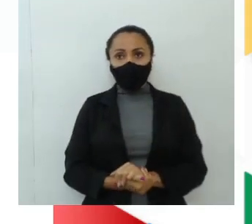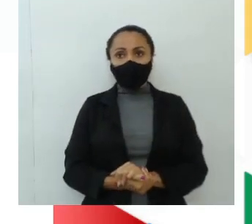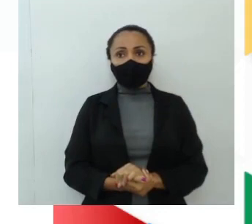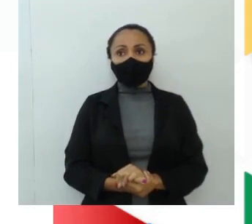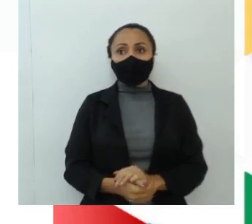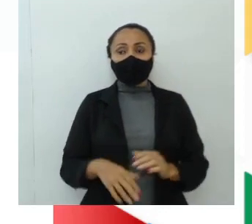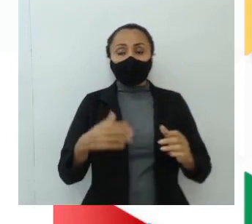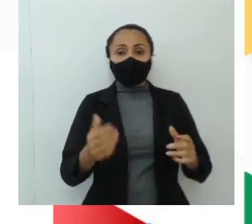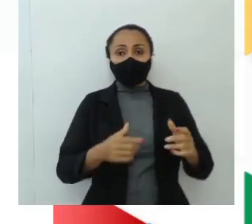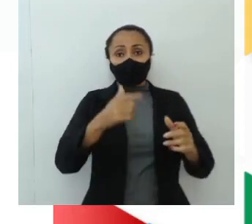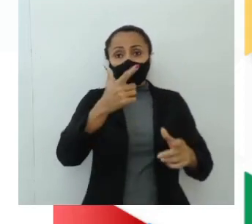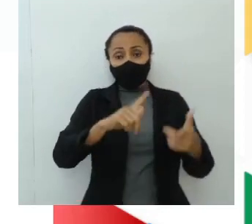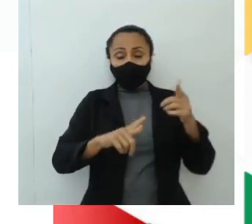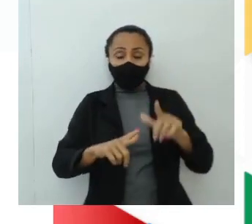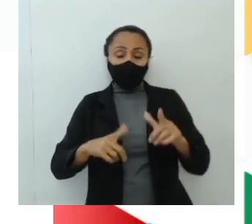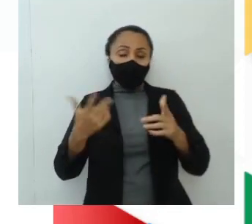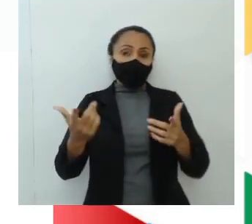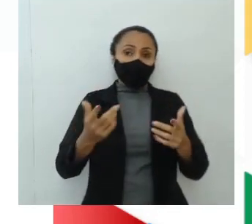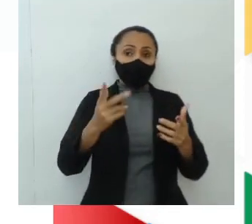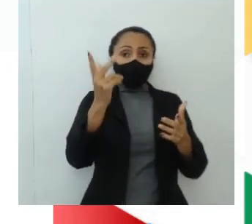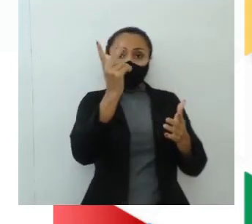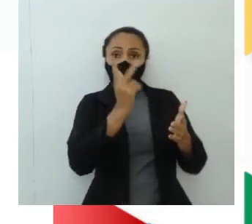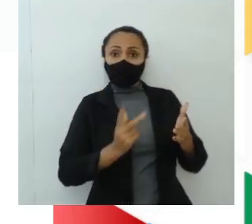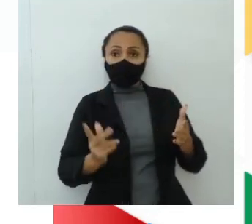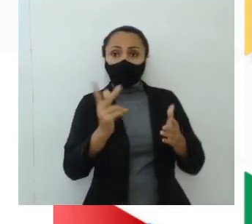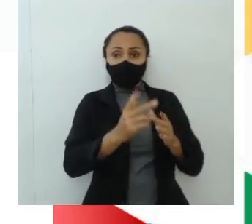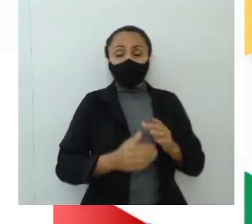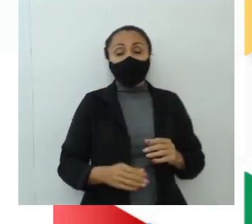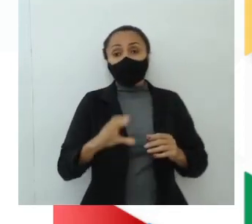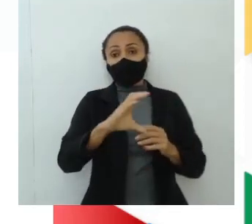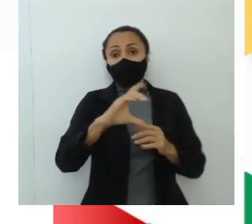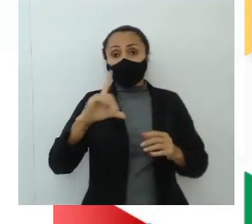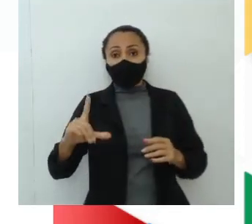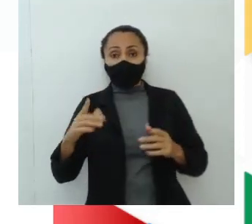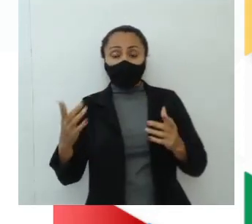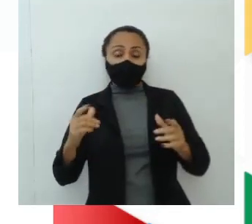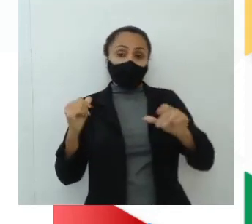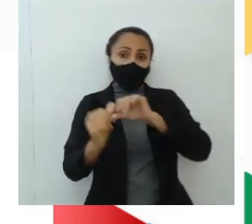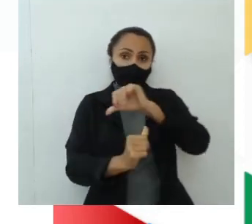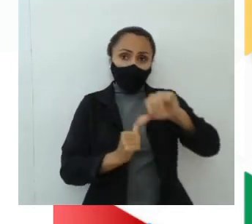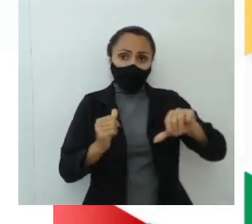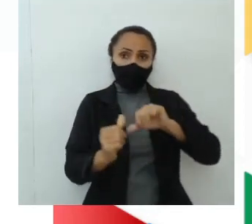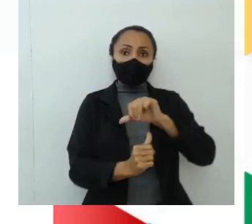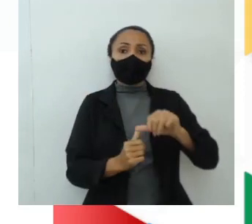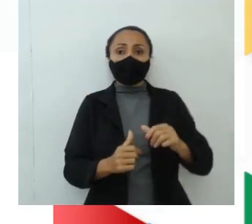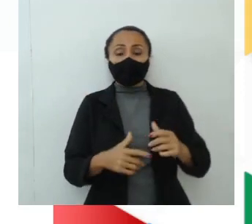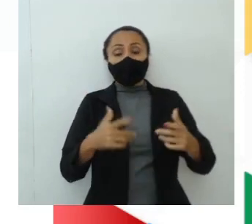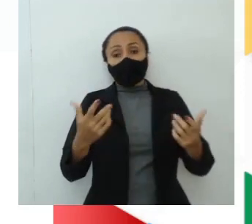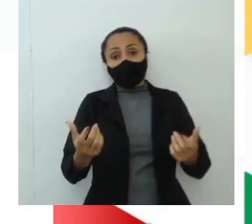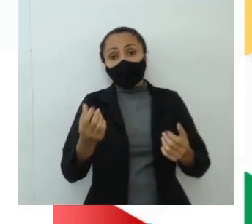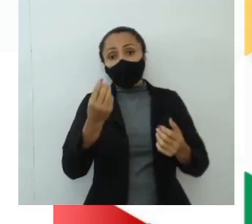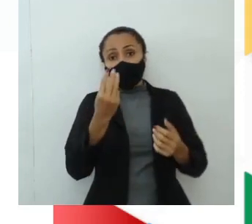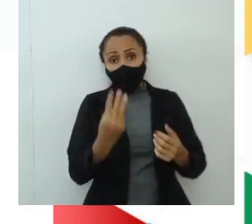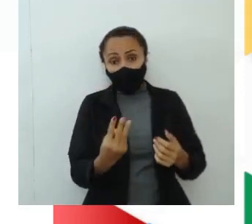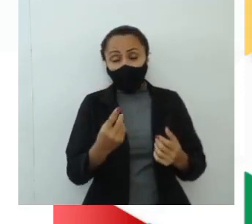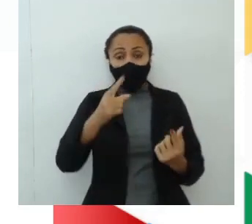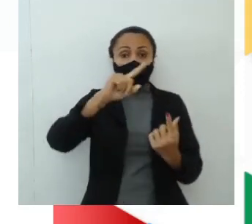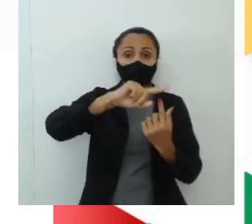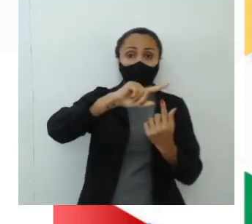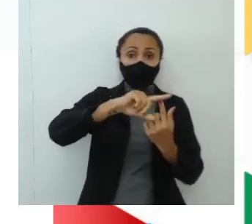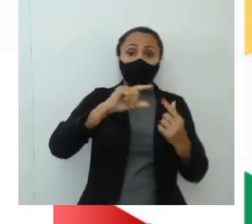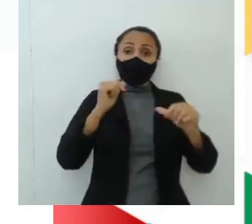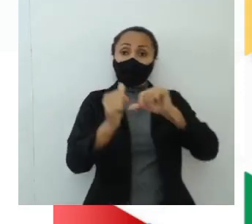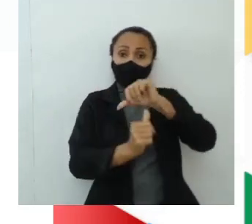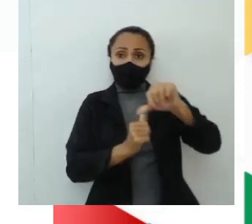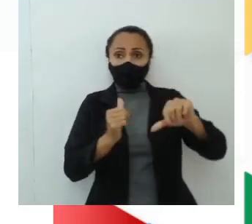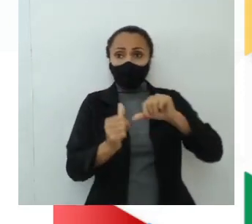em outras figuras geométricas, nós podemos classificá-las pelas transformações. E existem três tipos de